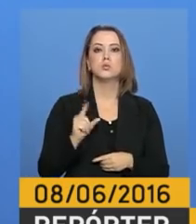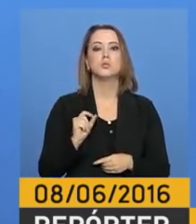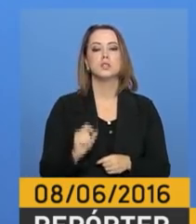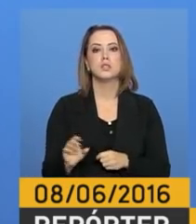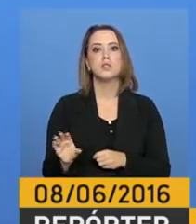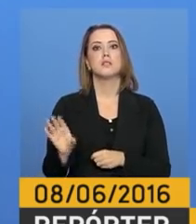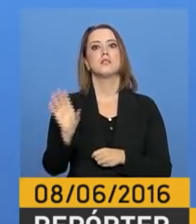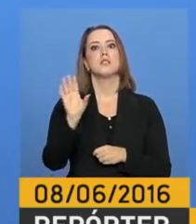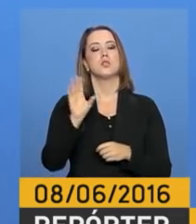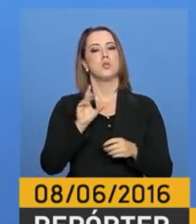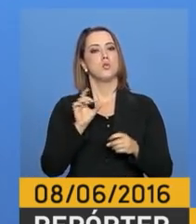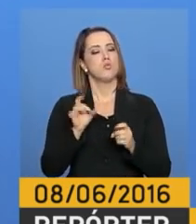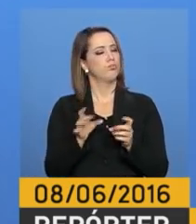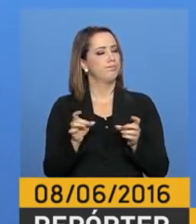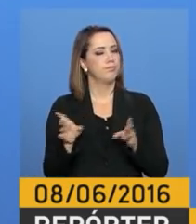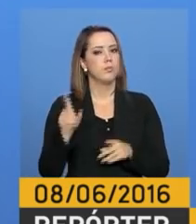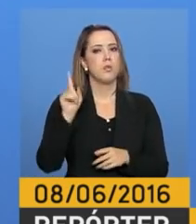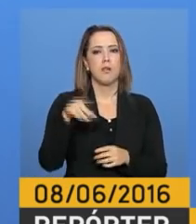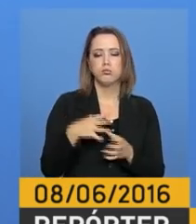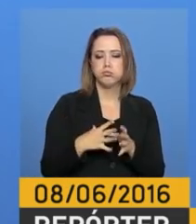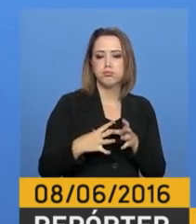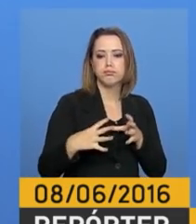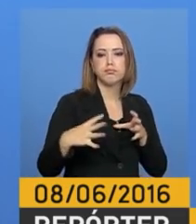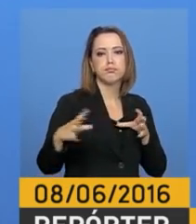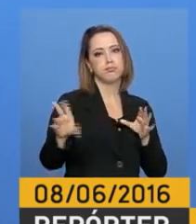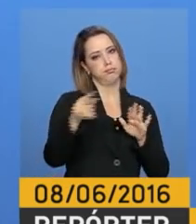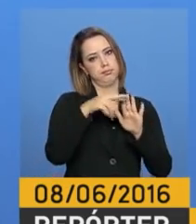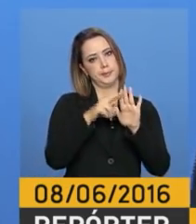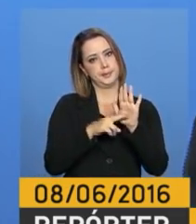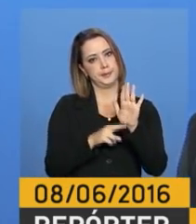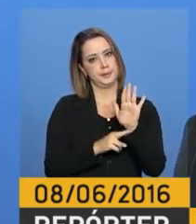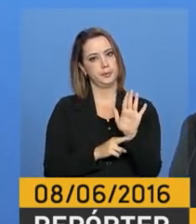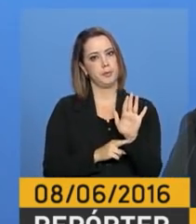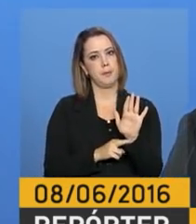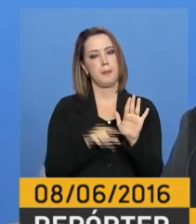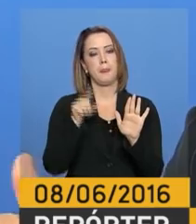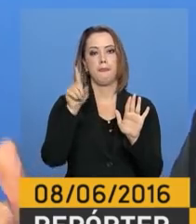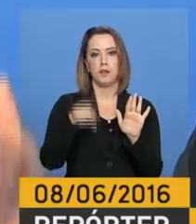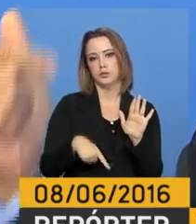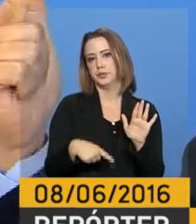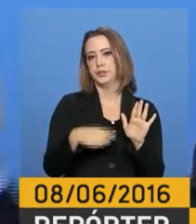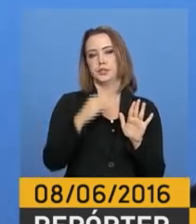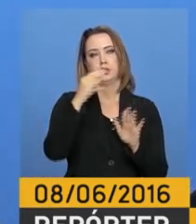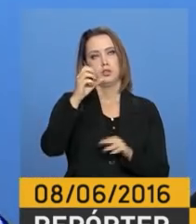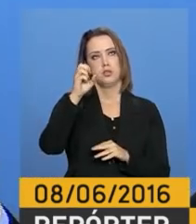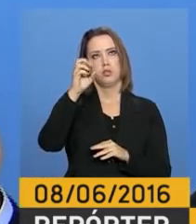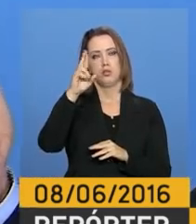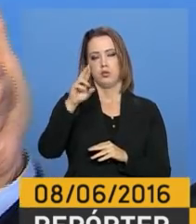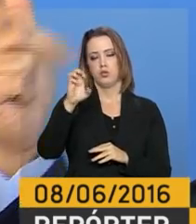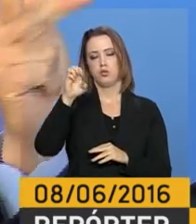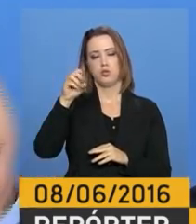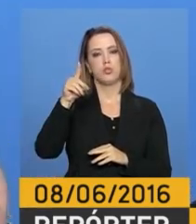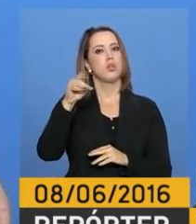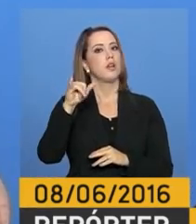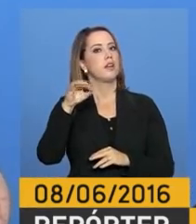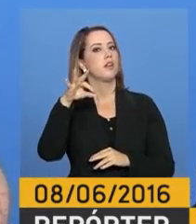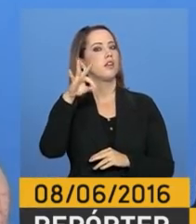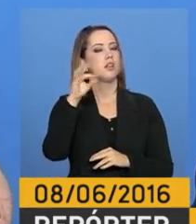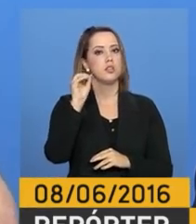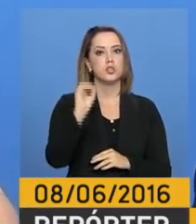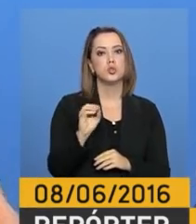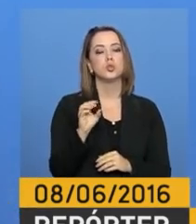conjunto amplo de instrumentos sejam eles creditícios fiscais de